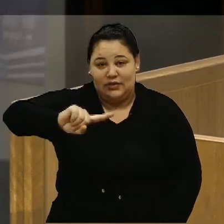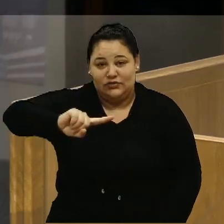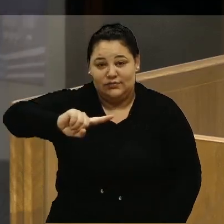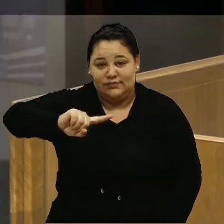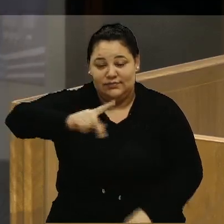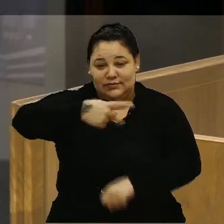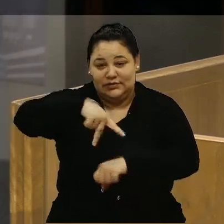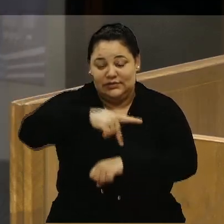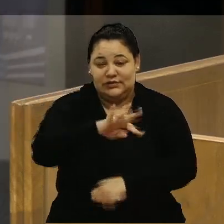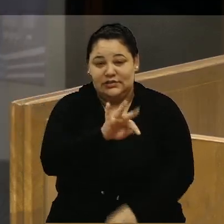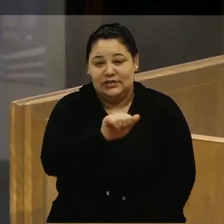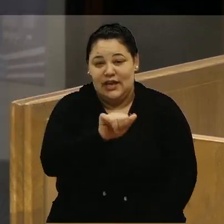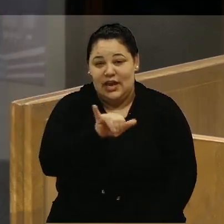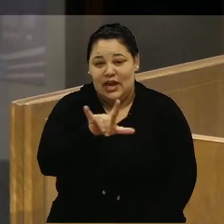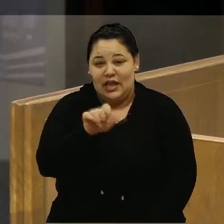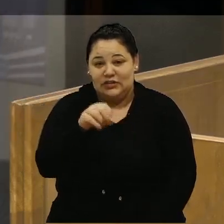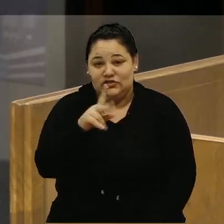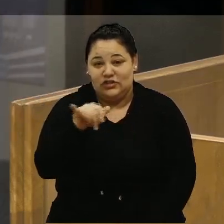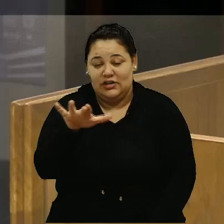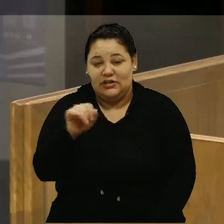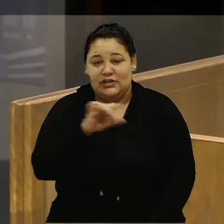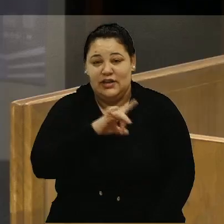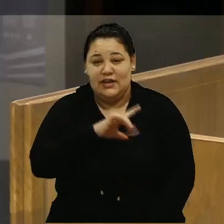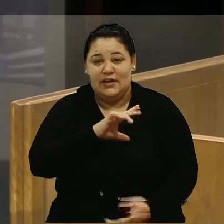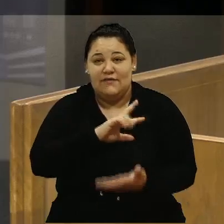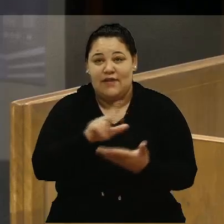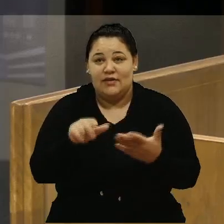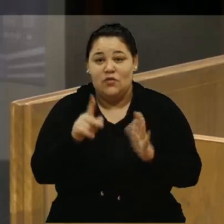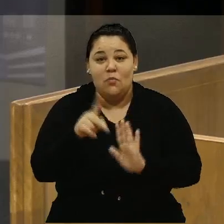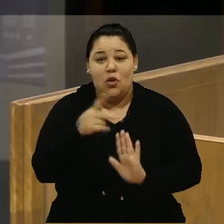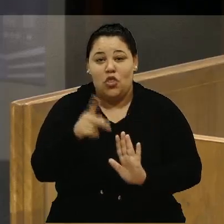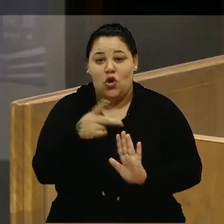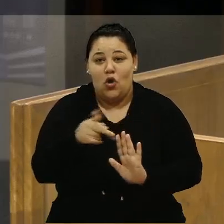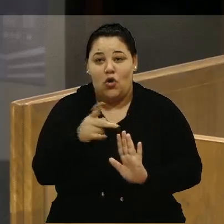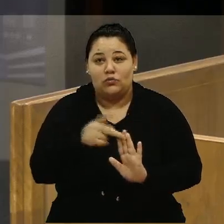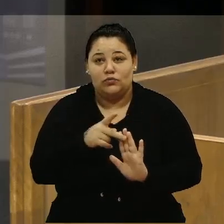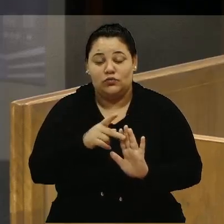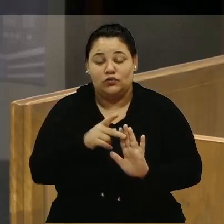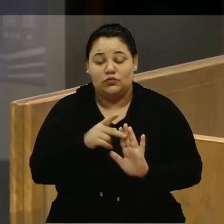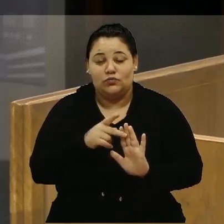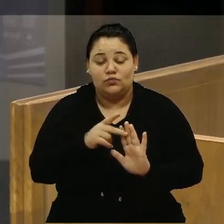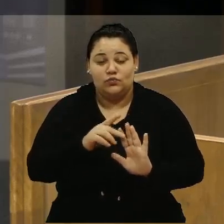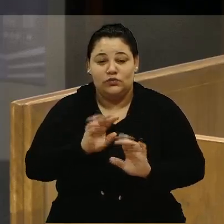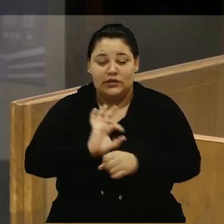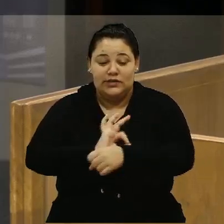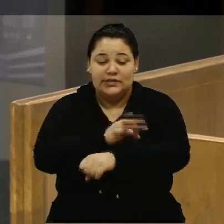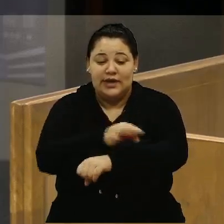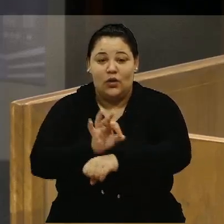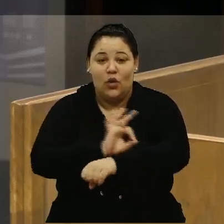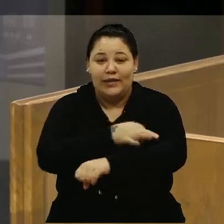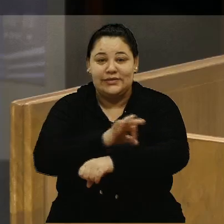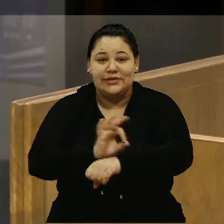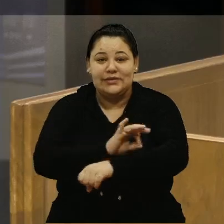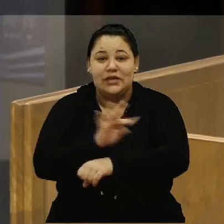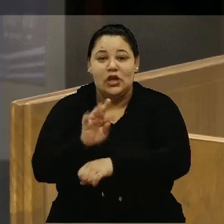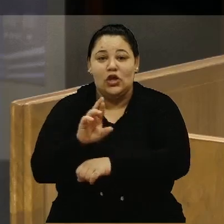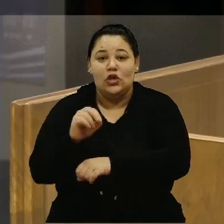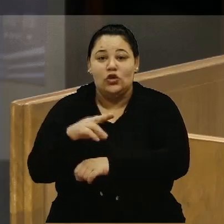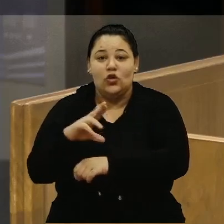possui diversos protocolos de tratamento com células-tronco. E um desses protocolos de tratamento é justamente